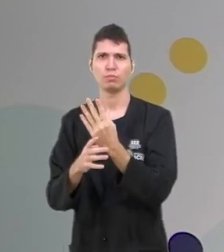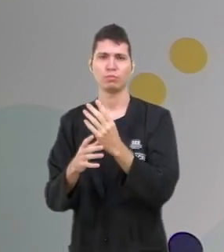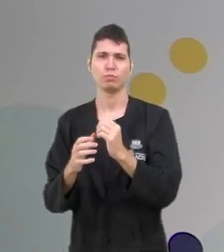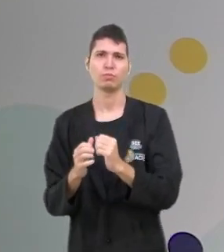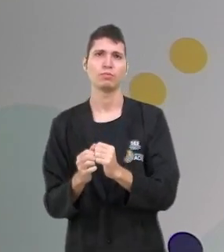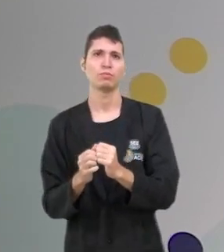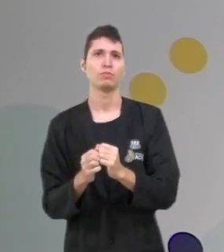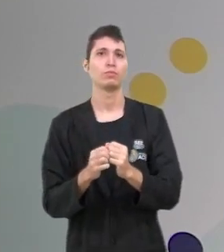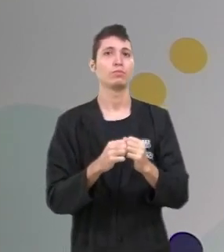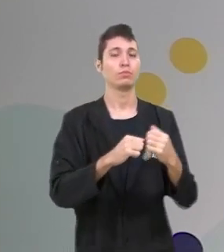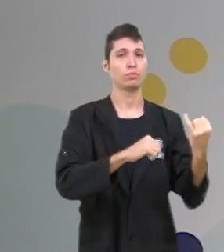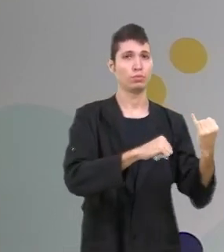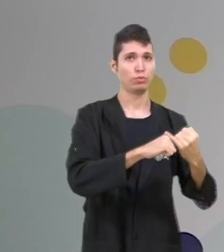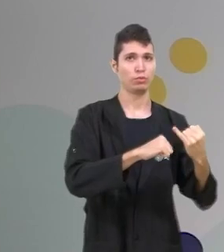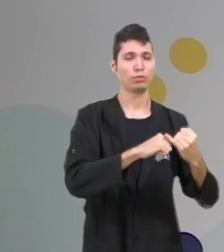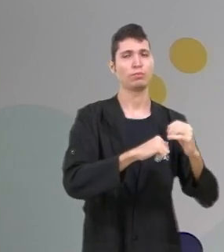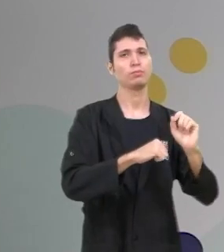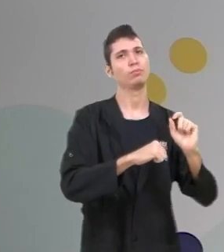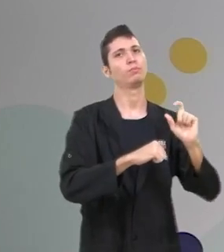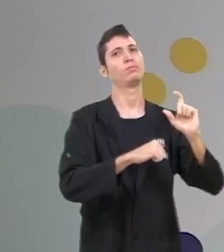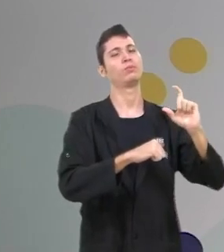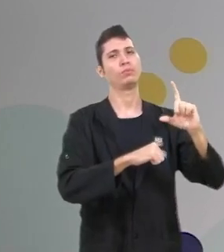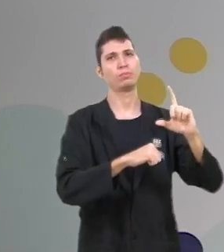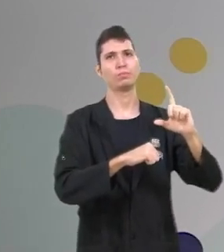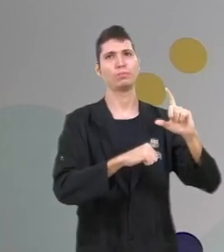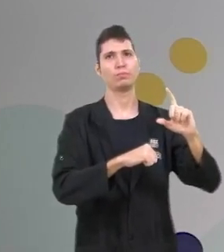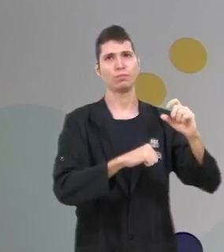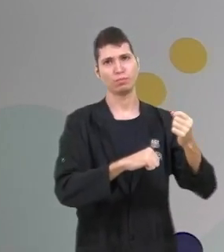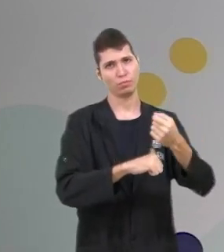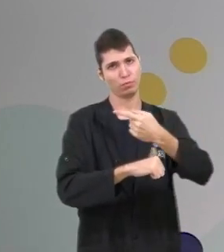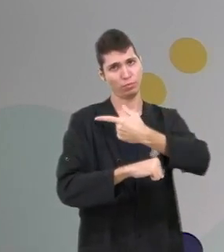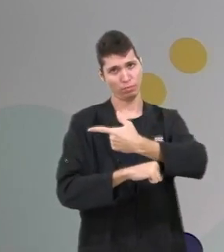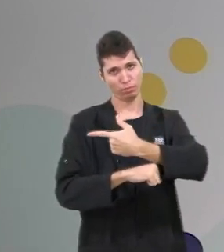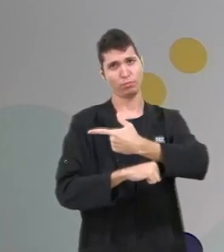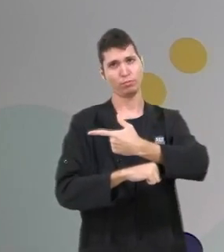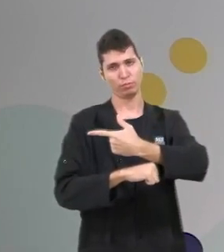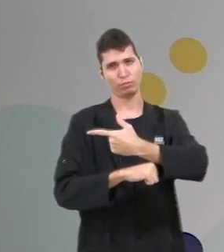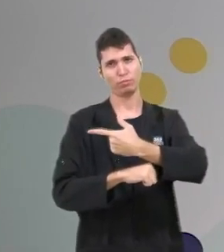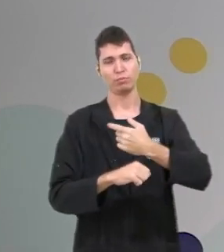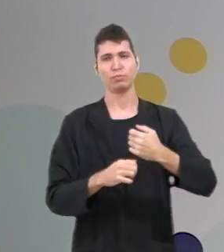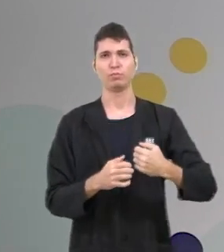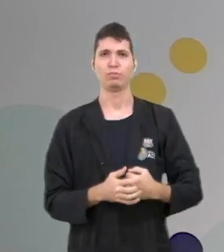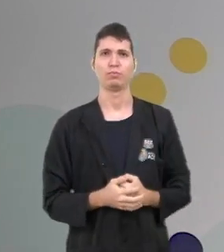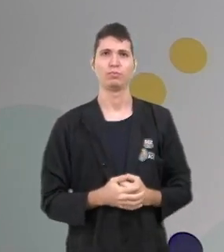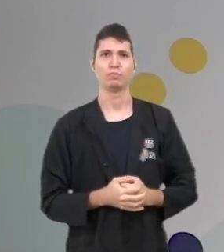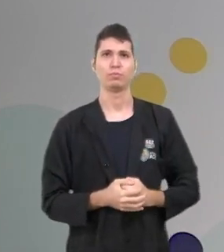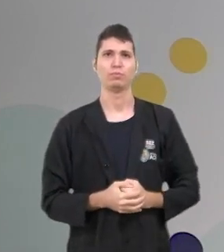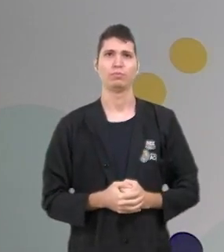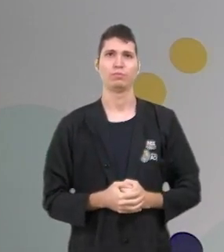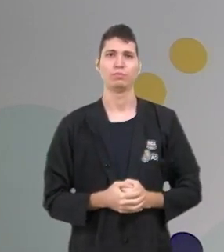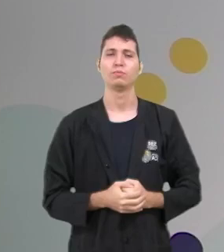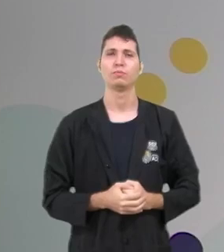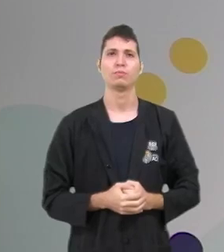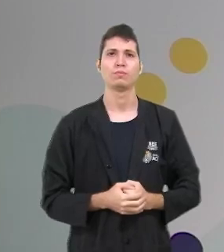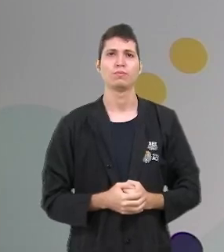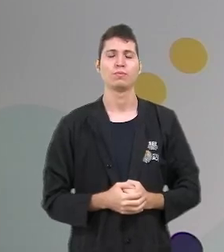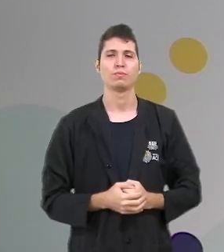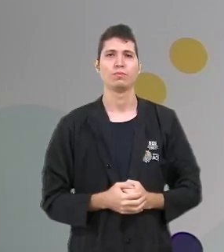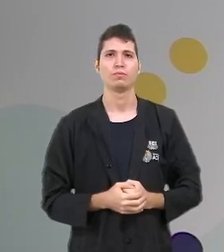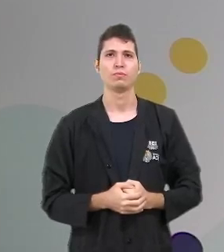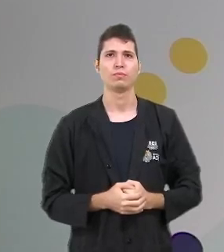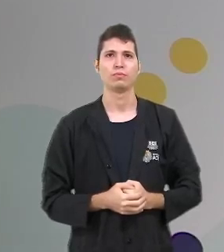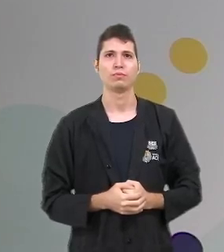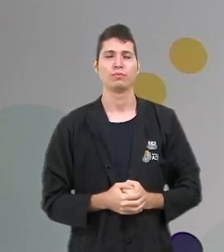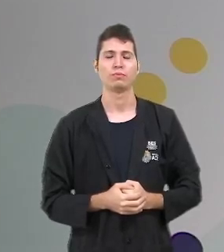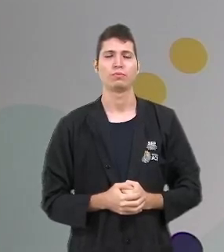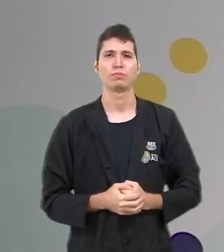os ânions, eles são maiores do que os átomos que lhe deram origem. Por que será? Vamos